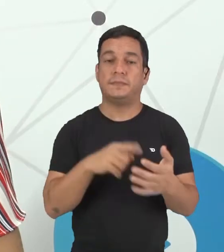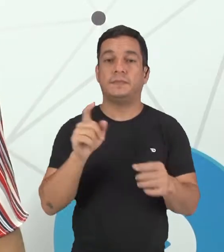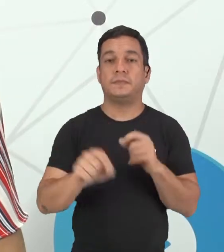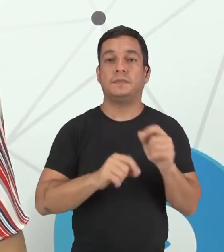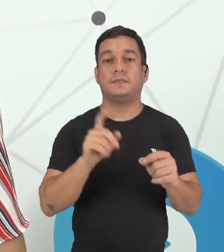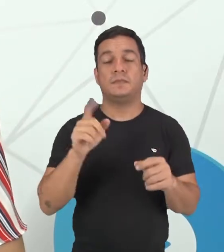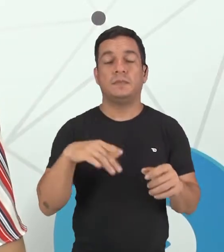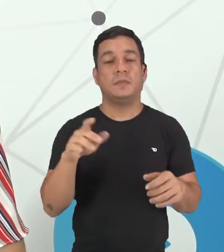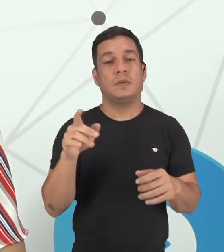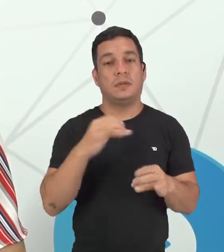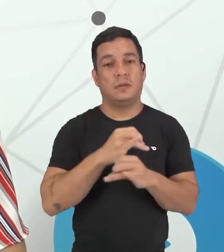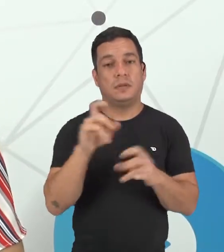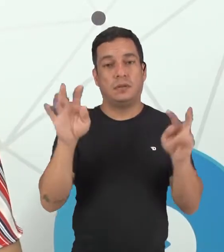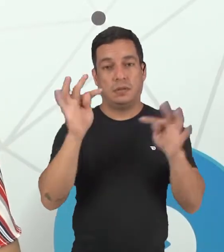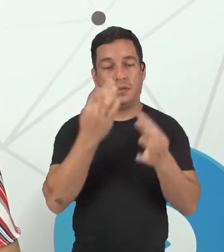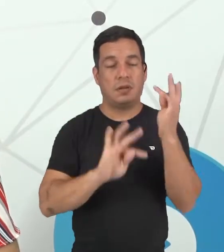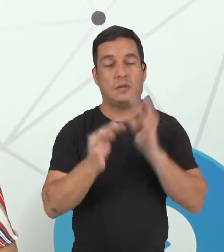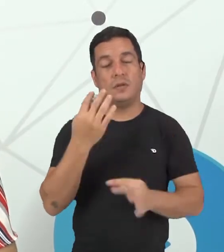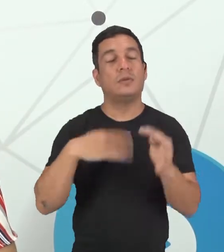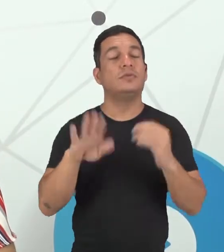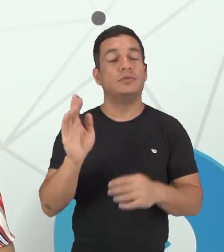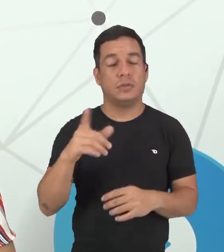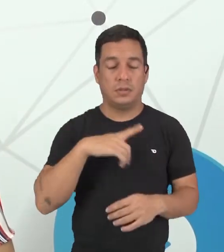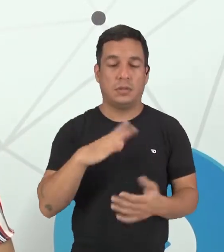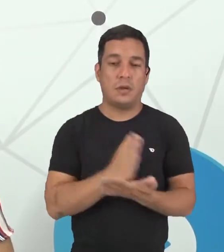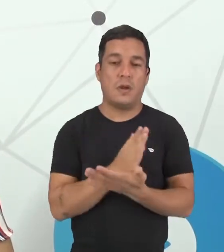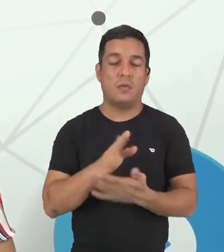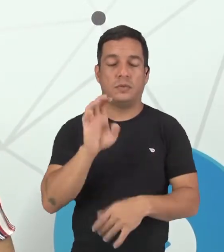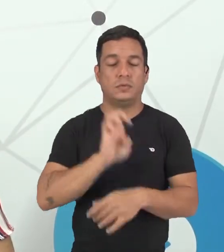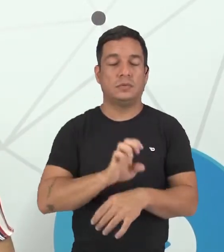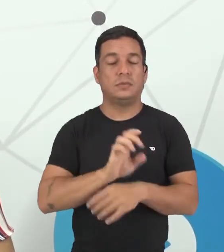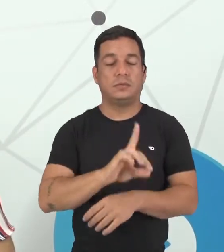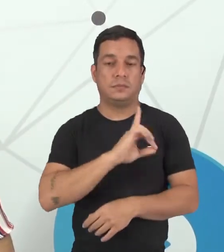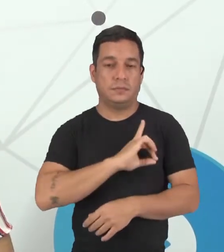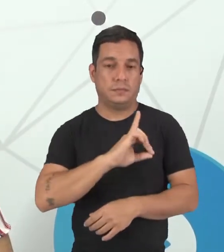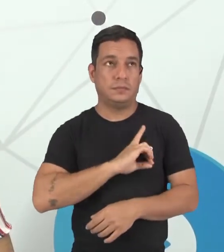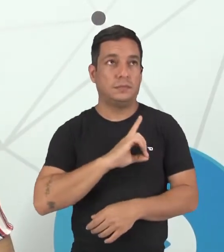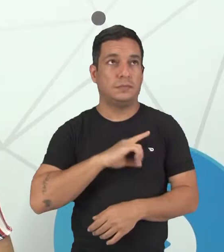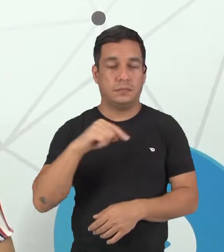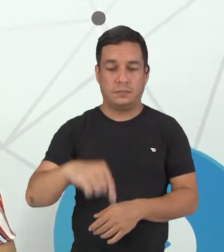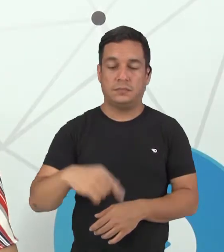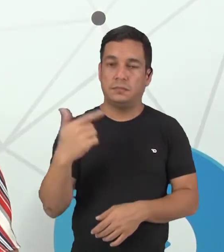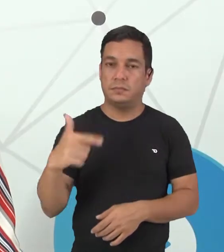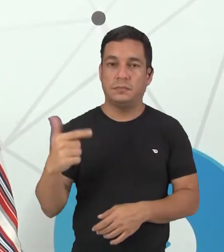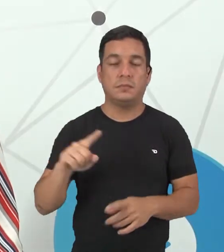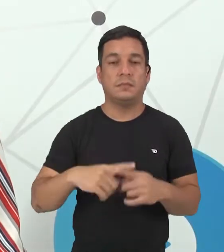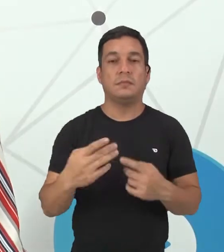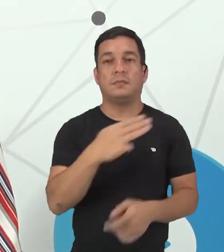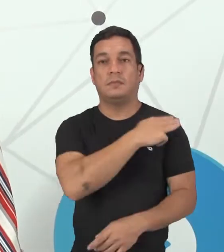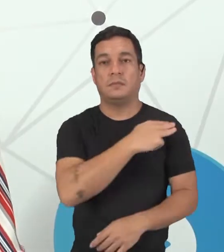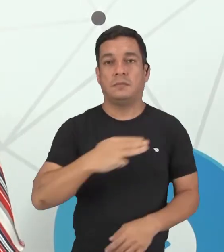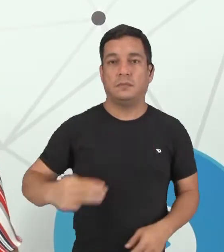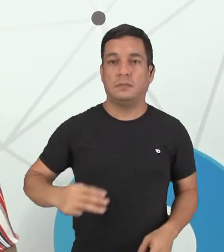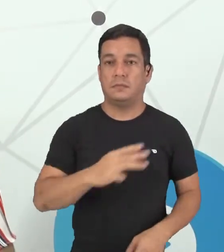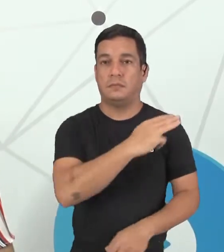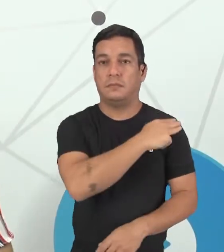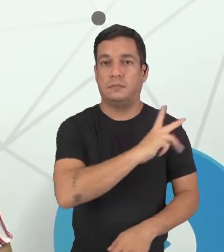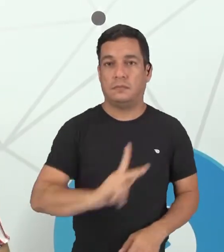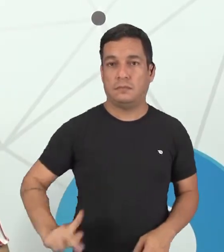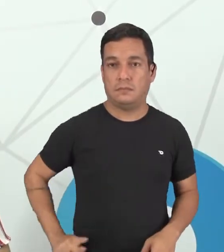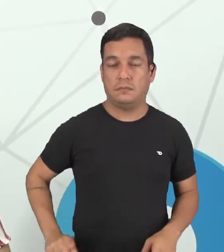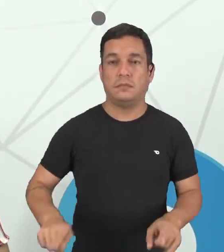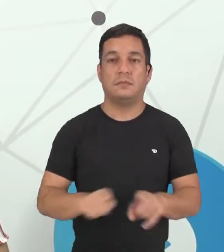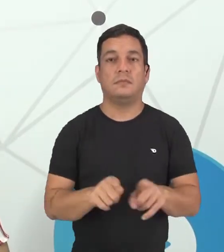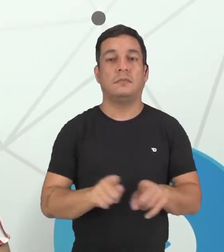alguns estados já existe a delegacia virtual. No nosso estado ainda não existe, mas o Ministério Público também lançou